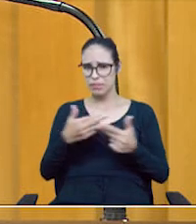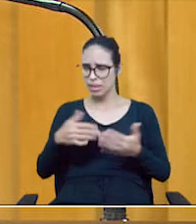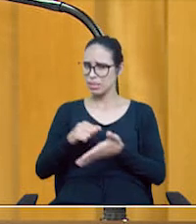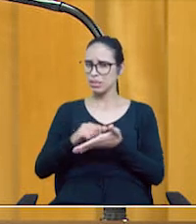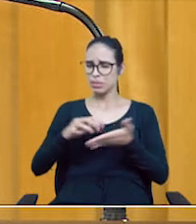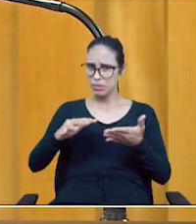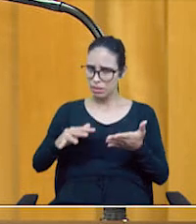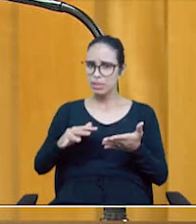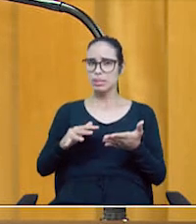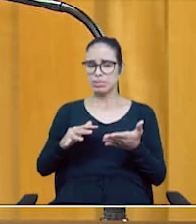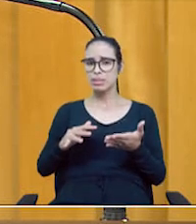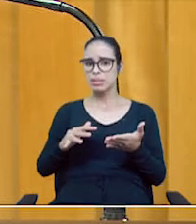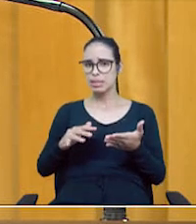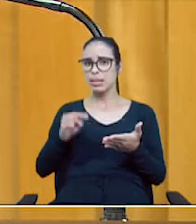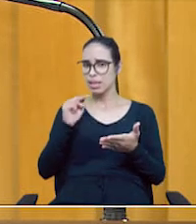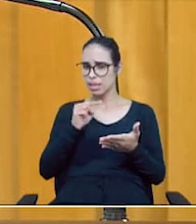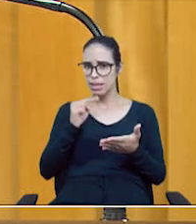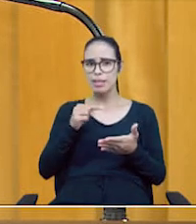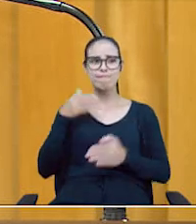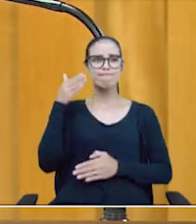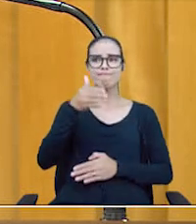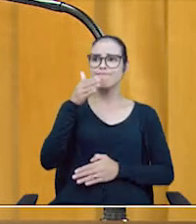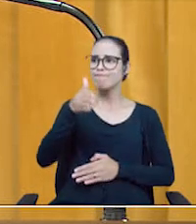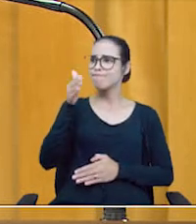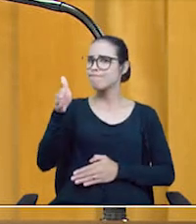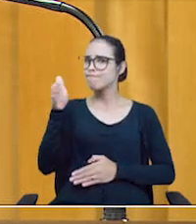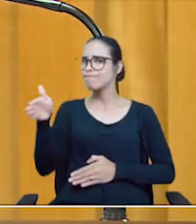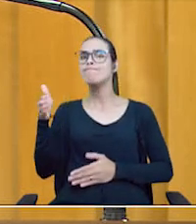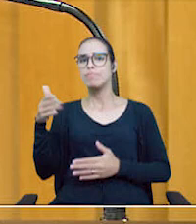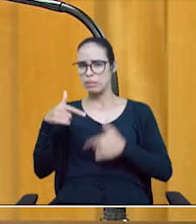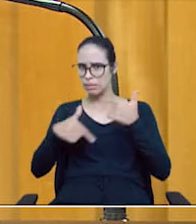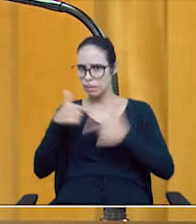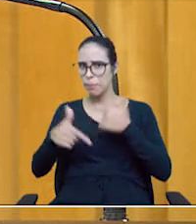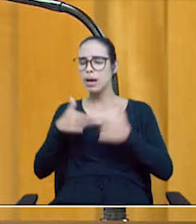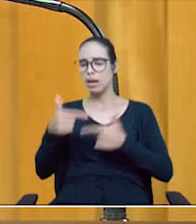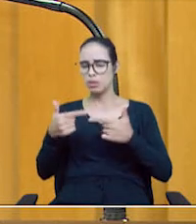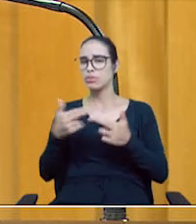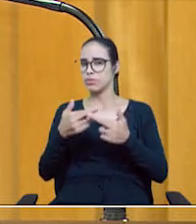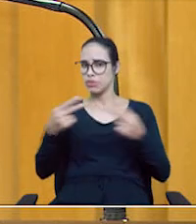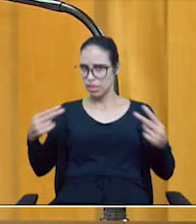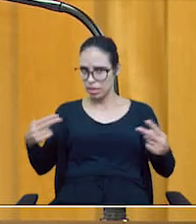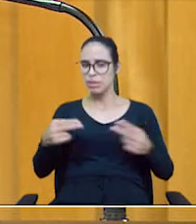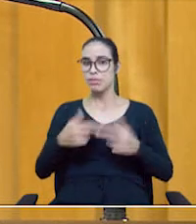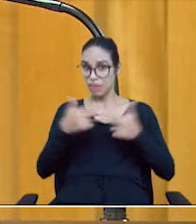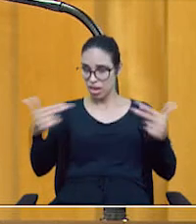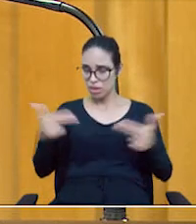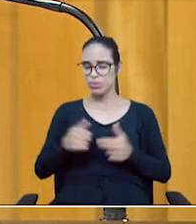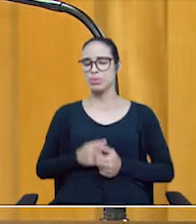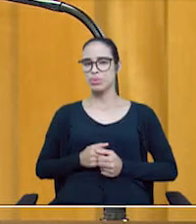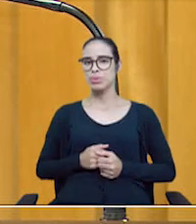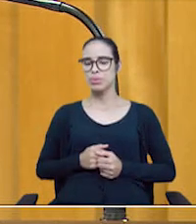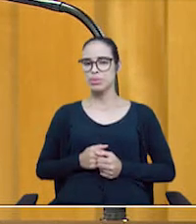posições e lugares que o colega Giovanni Olson ocupa e a